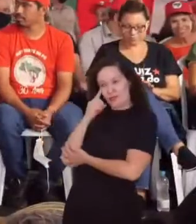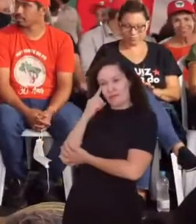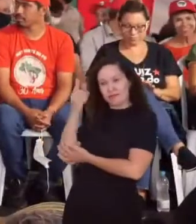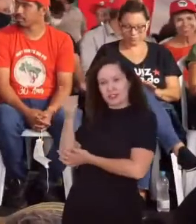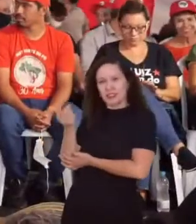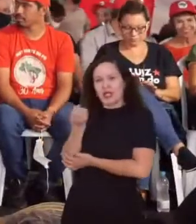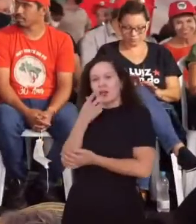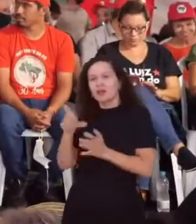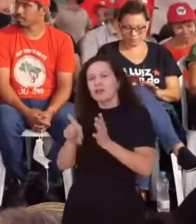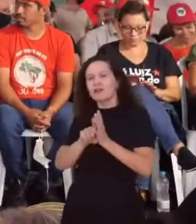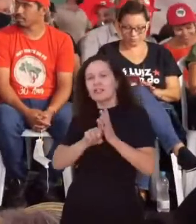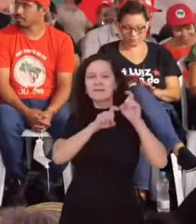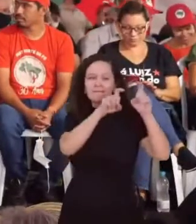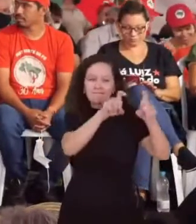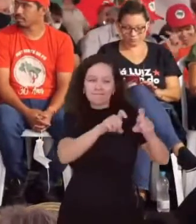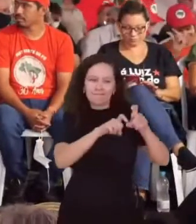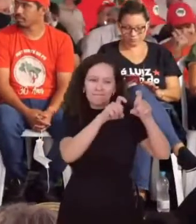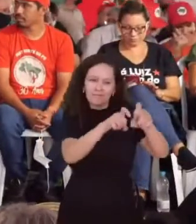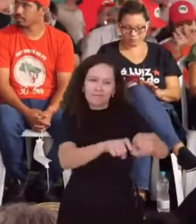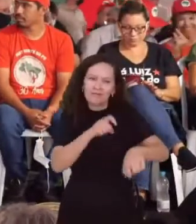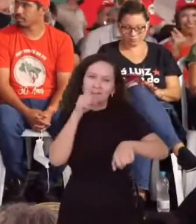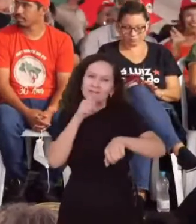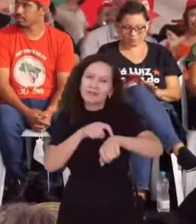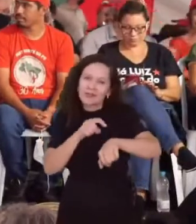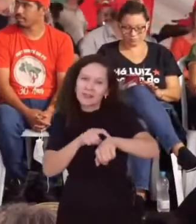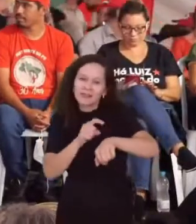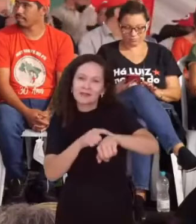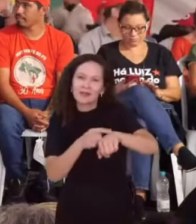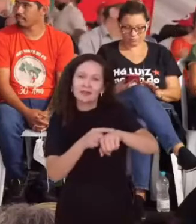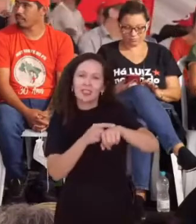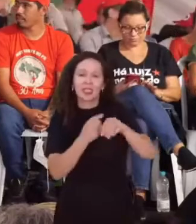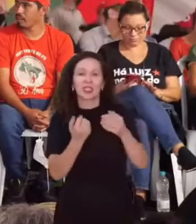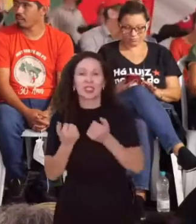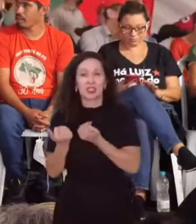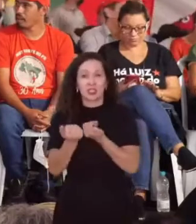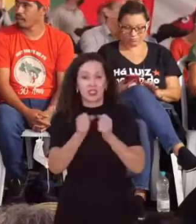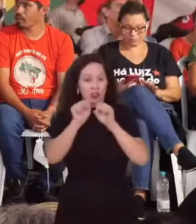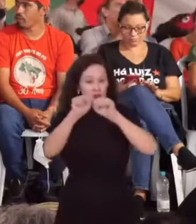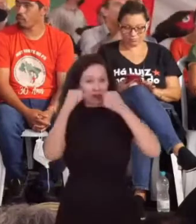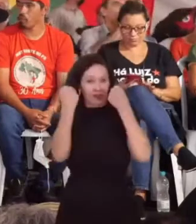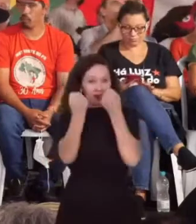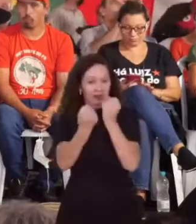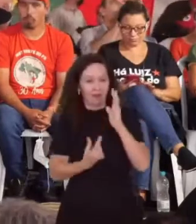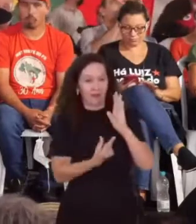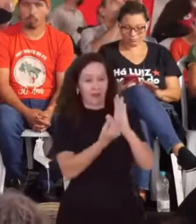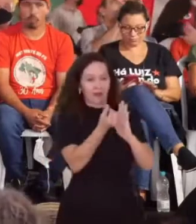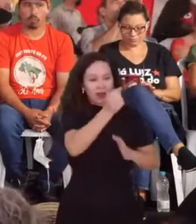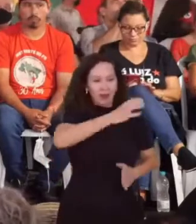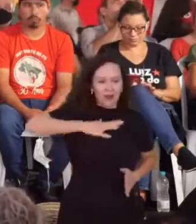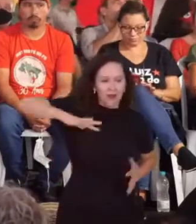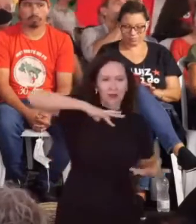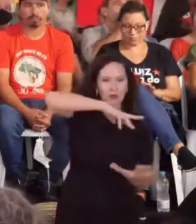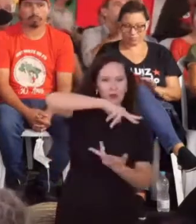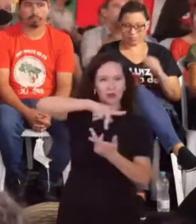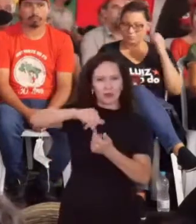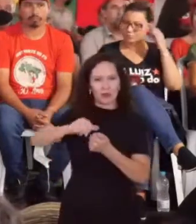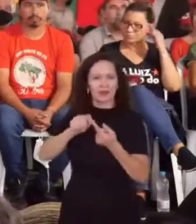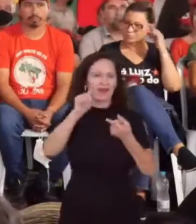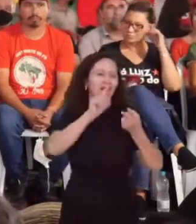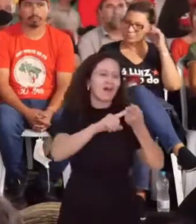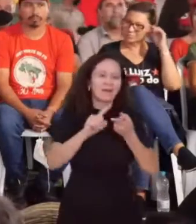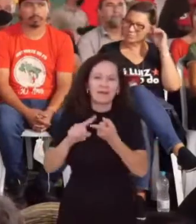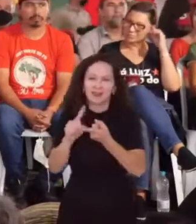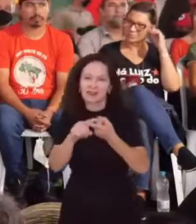nesse momento em que a hegemonia do sistema capitalista no mundo é ameaçada pelo conflito da